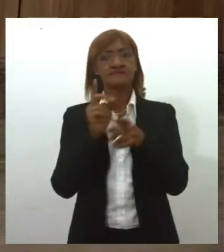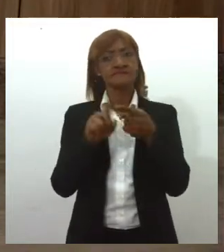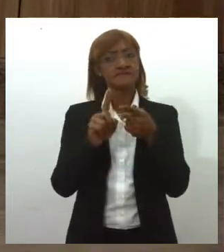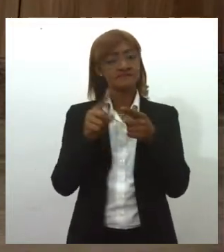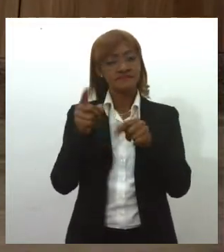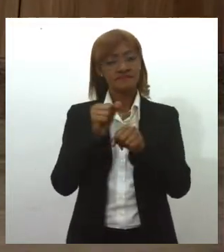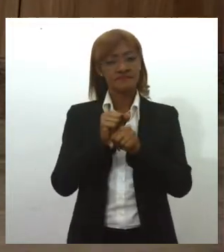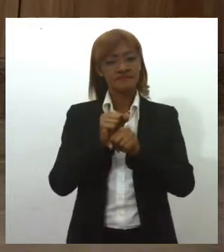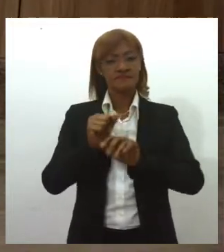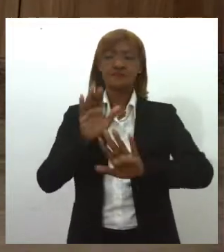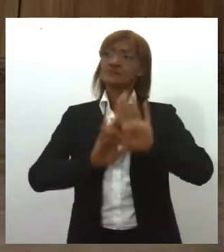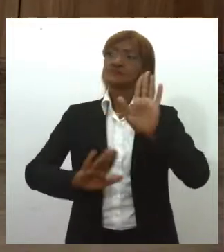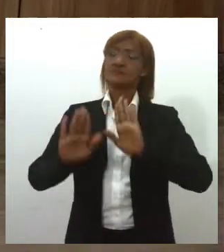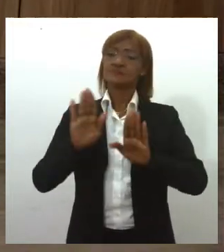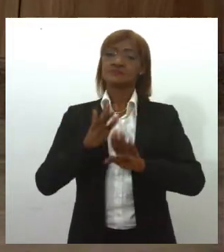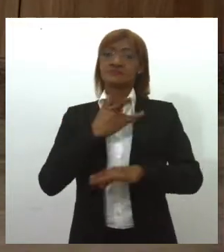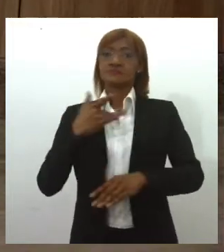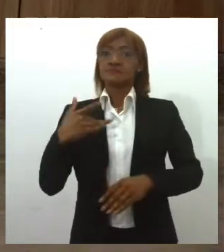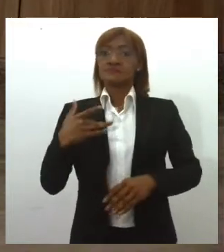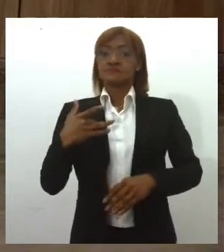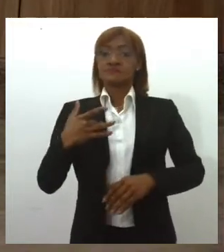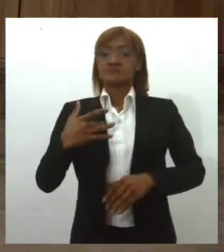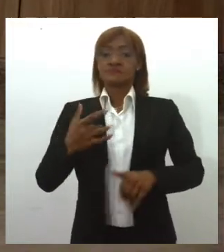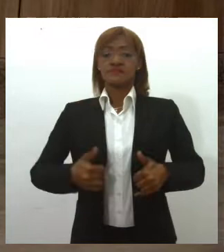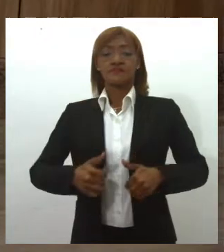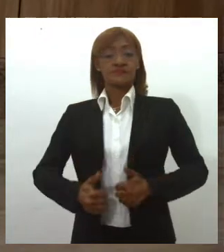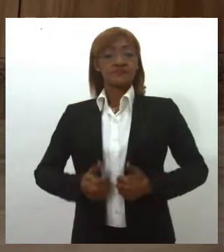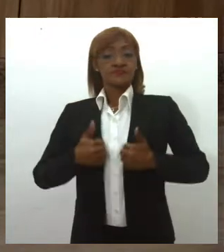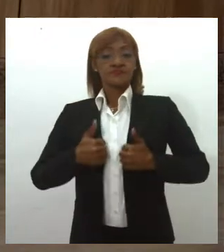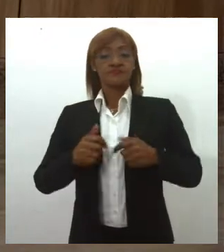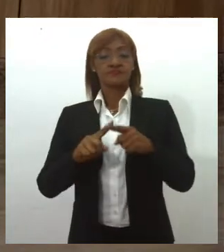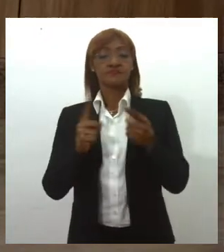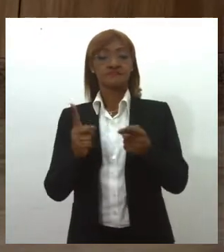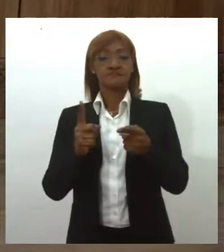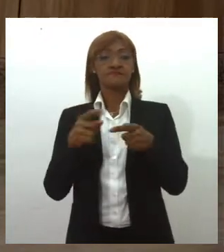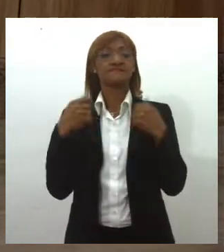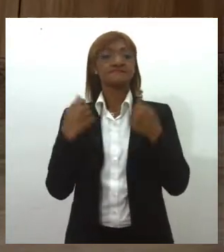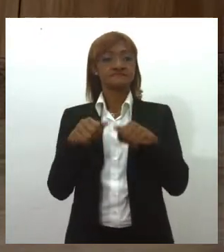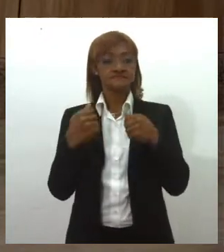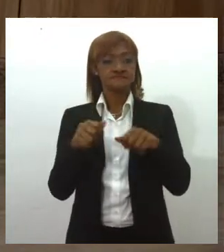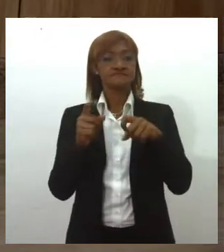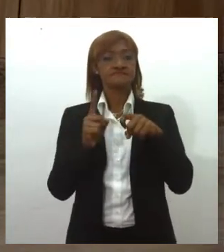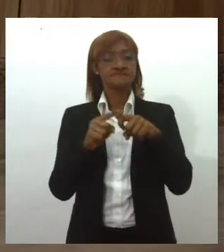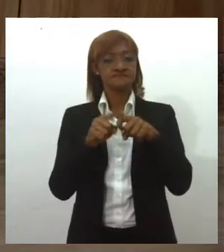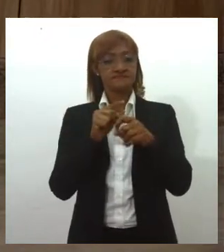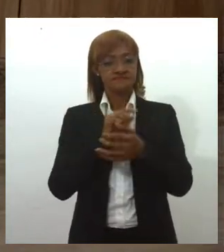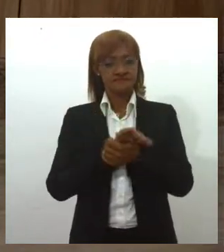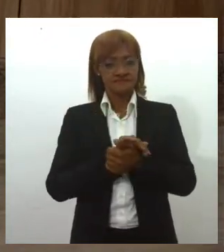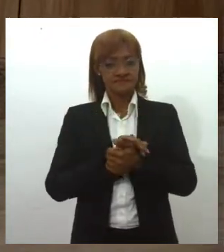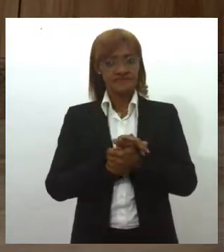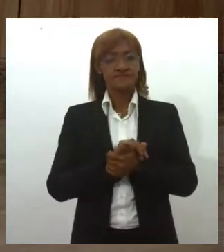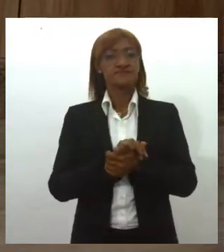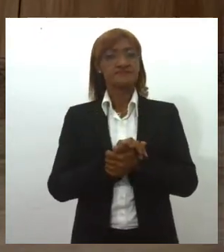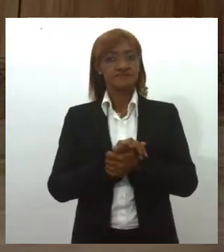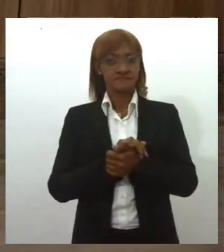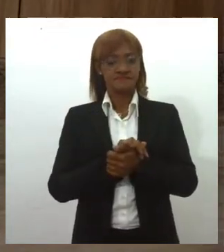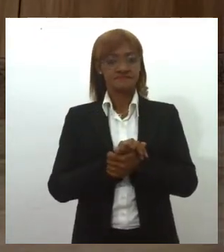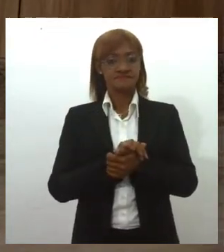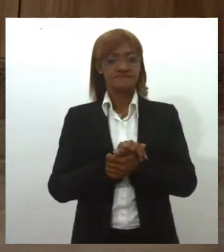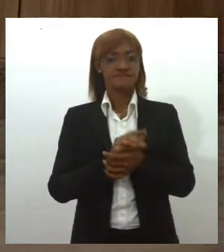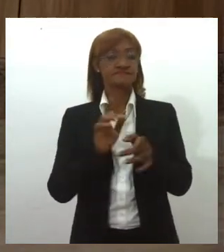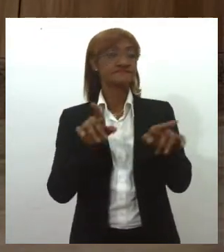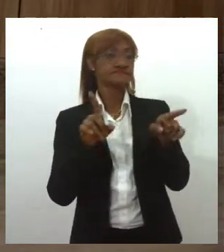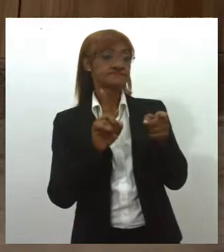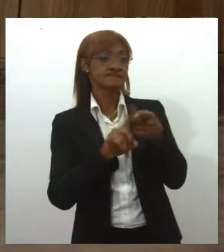muito mais da saúde, da aparência física, mas acho que da saúde clínica, do ponto de vista clínico, acho que ainda precisa ter esse cuidado maior, né? Kátia, e é